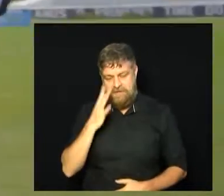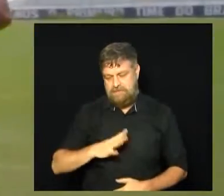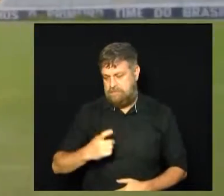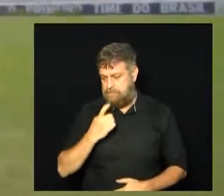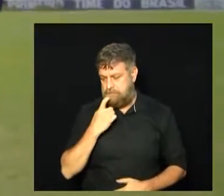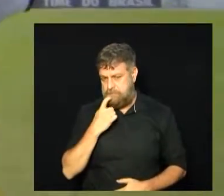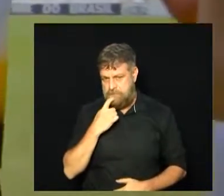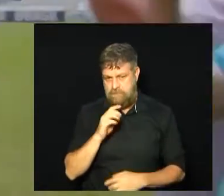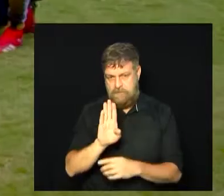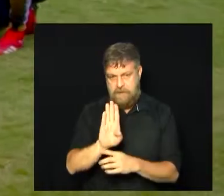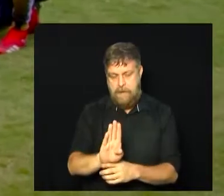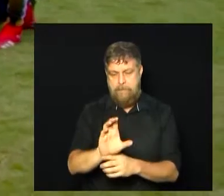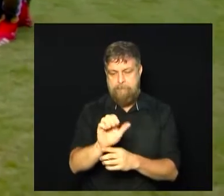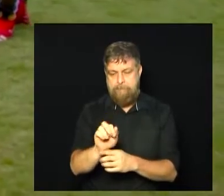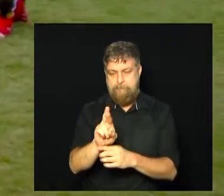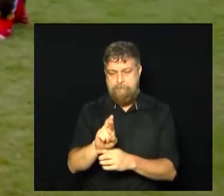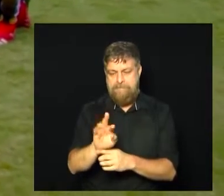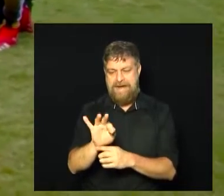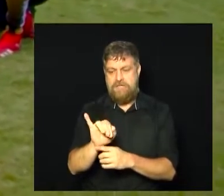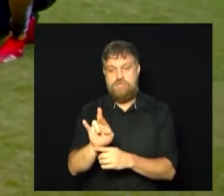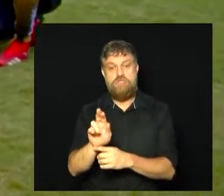Campinas. Parabéns às equipes.